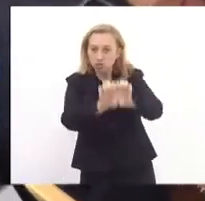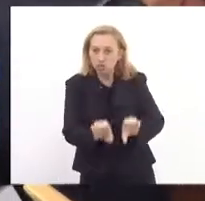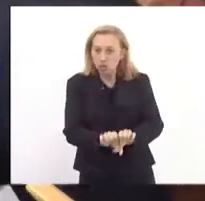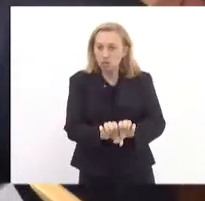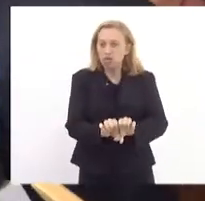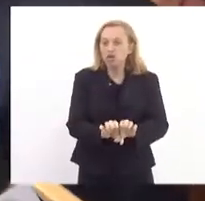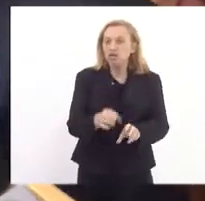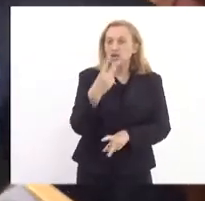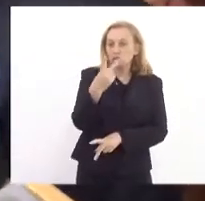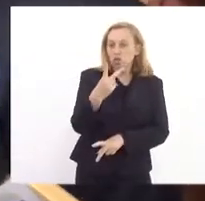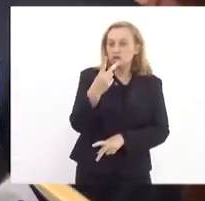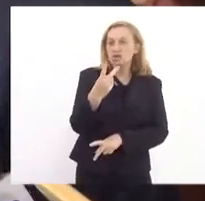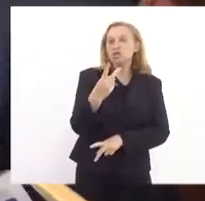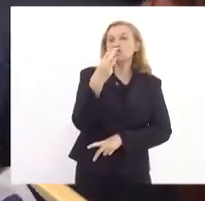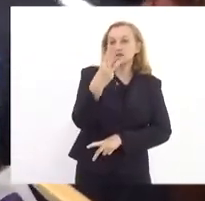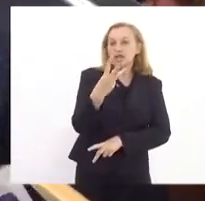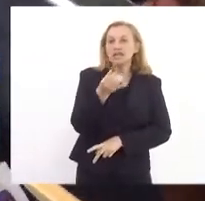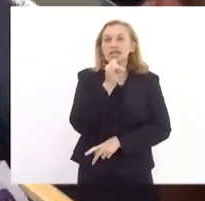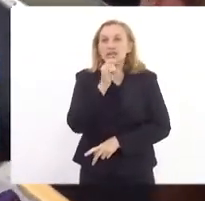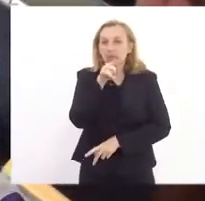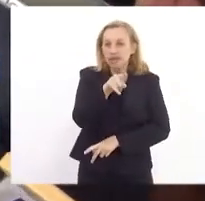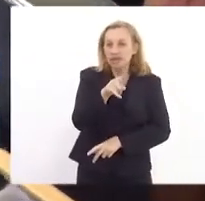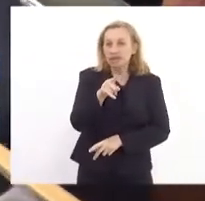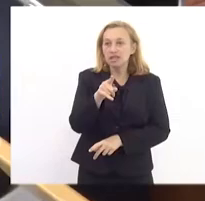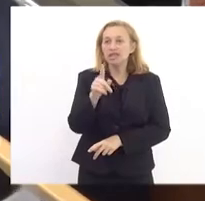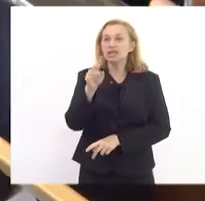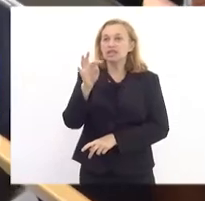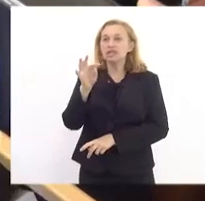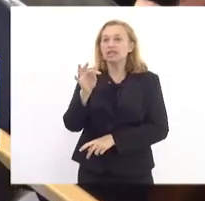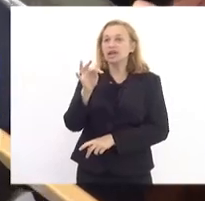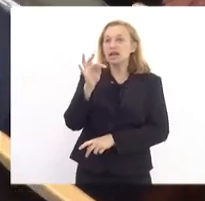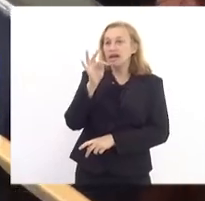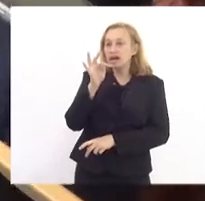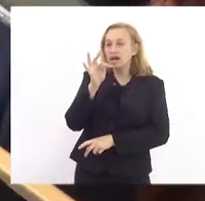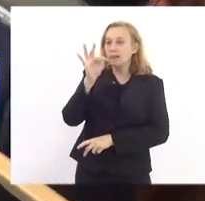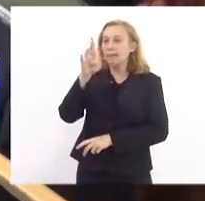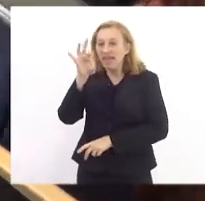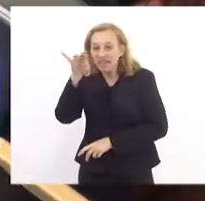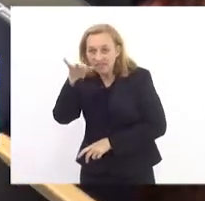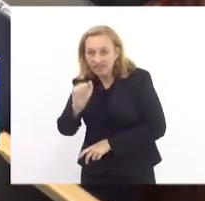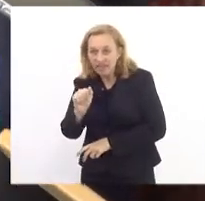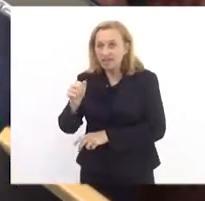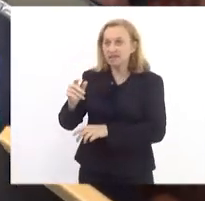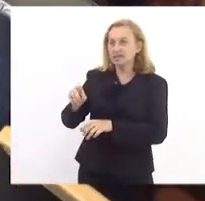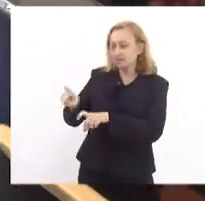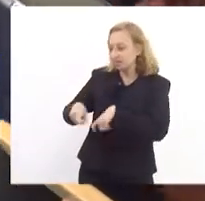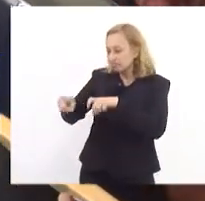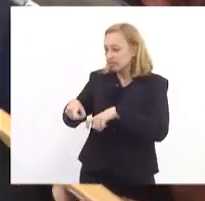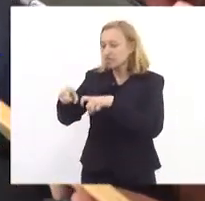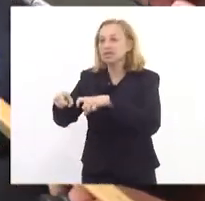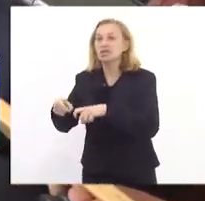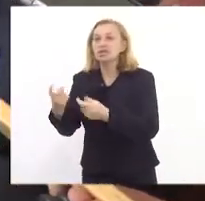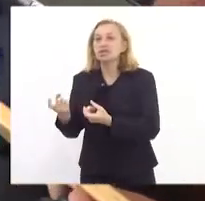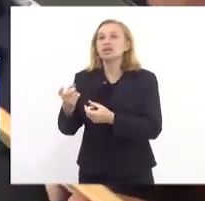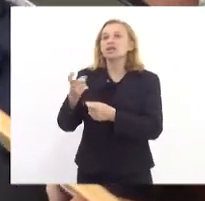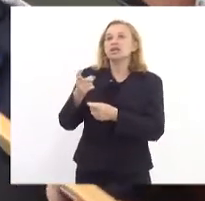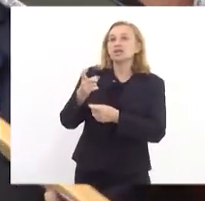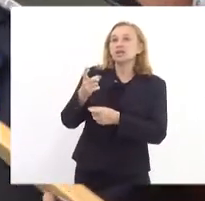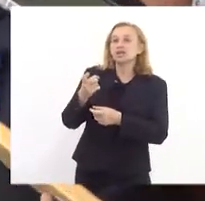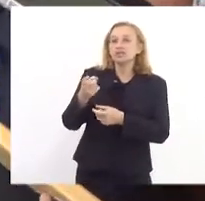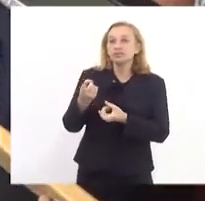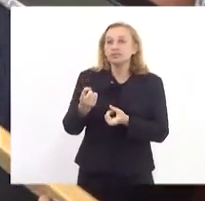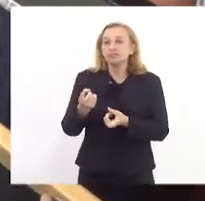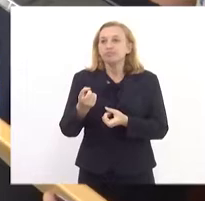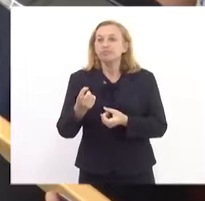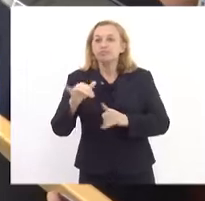Eu dei 2 ou 3 exemplos aqui da questão da planta de fertilizante, da questão da Rota 4B, que o governador também tem conversado muito no governo